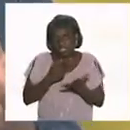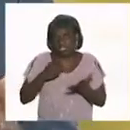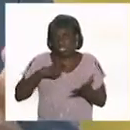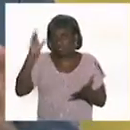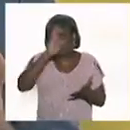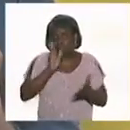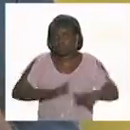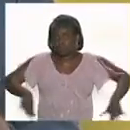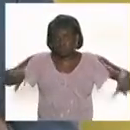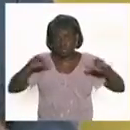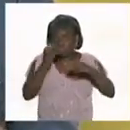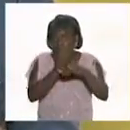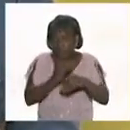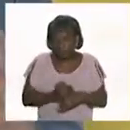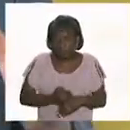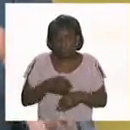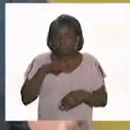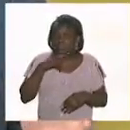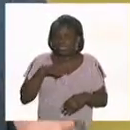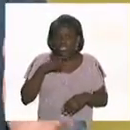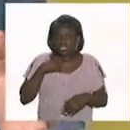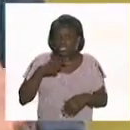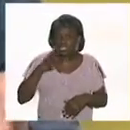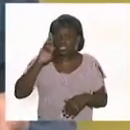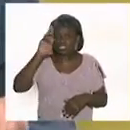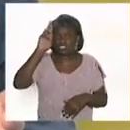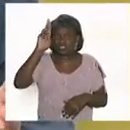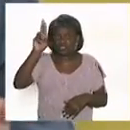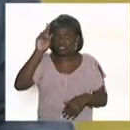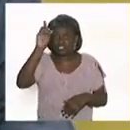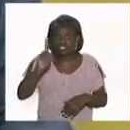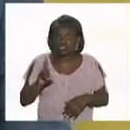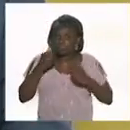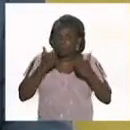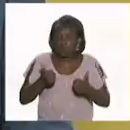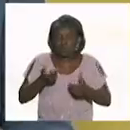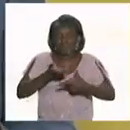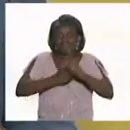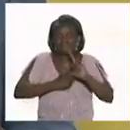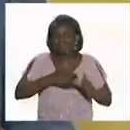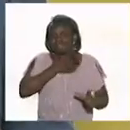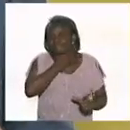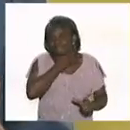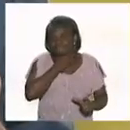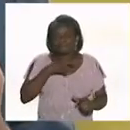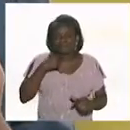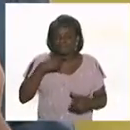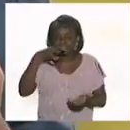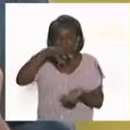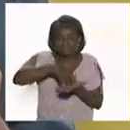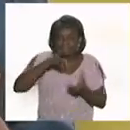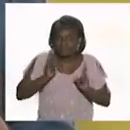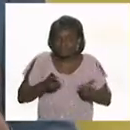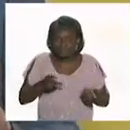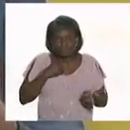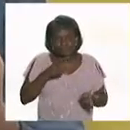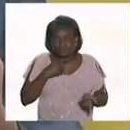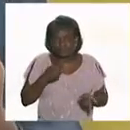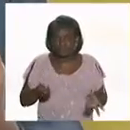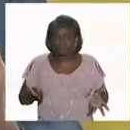são nacionais no Brasil, não conseguiram ter boas gestões, se endividaram, não conseguiram manter suas